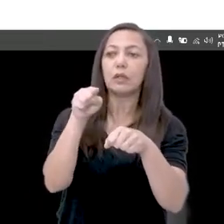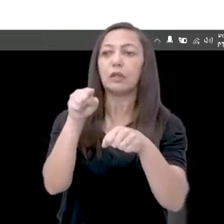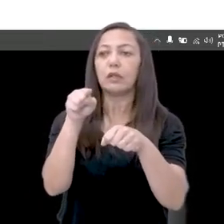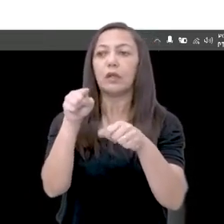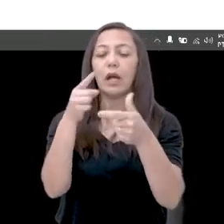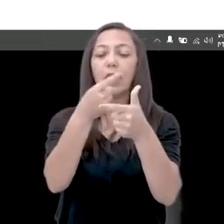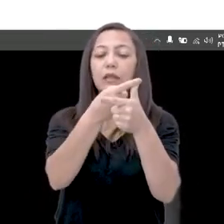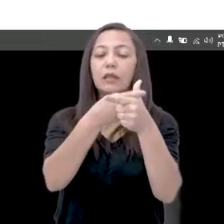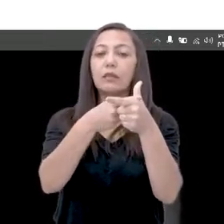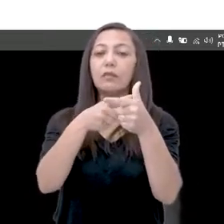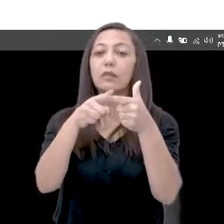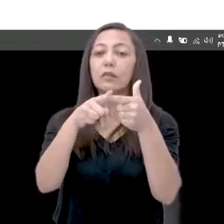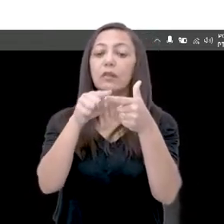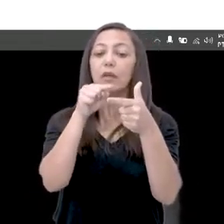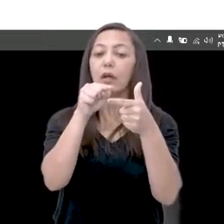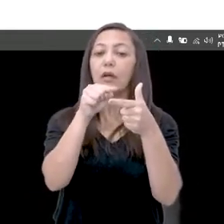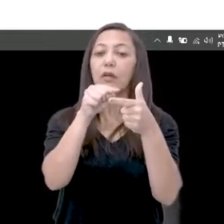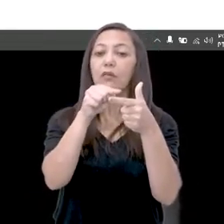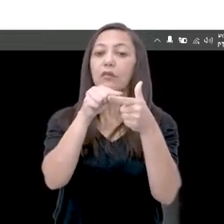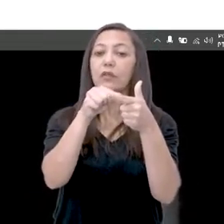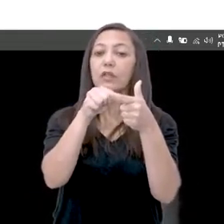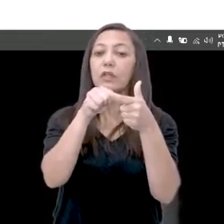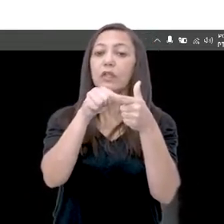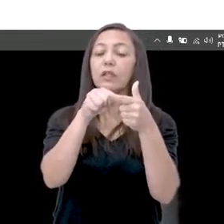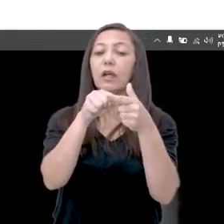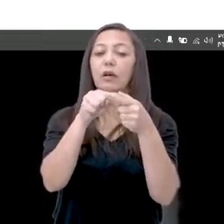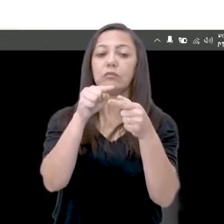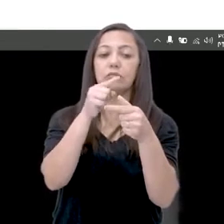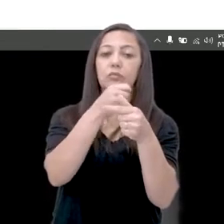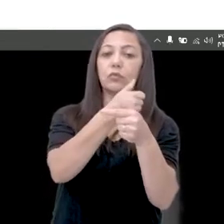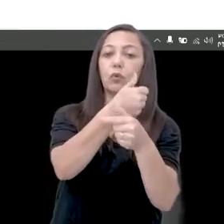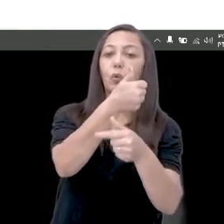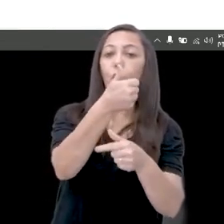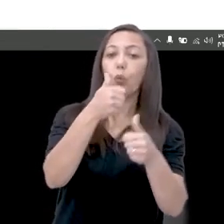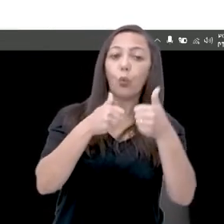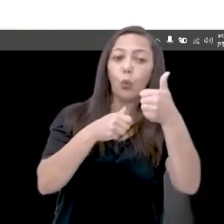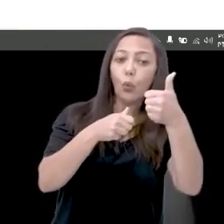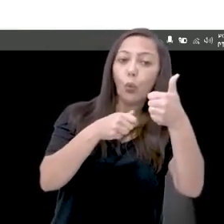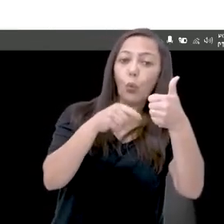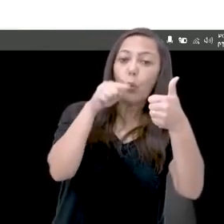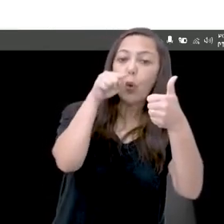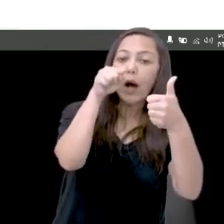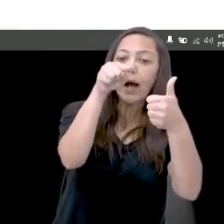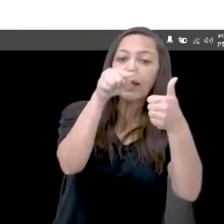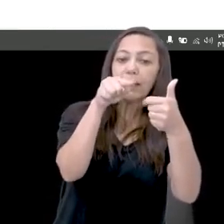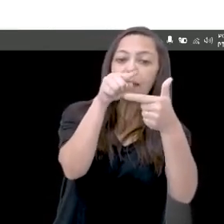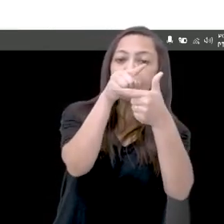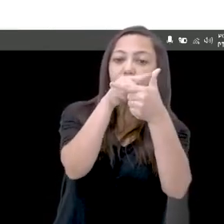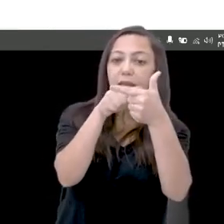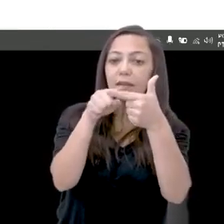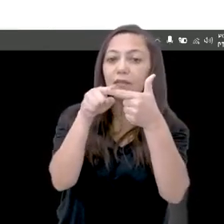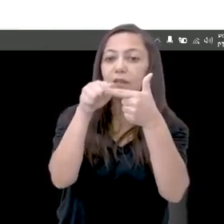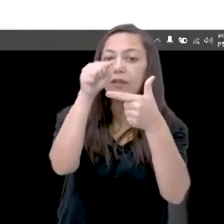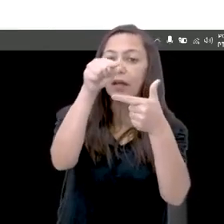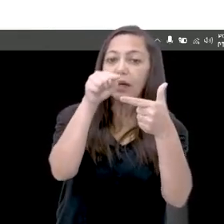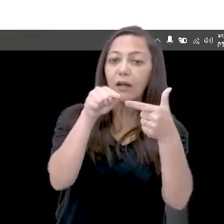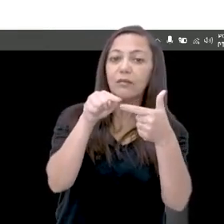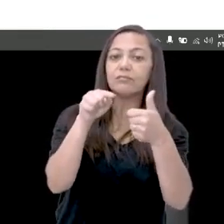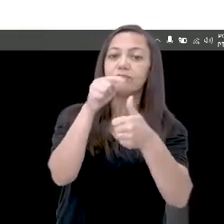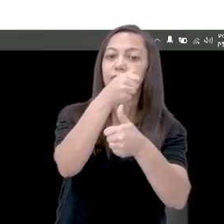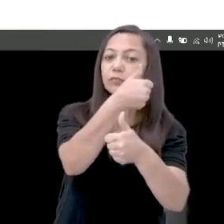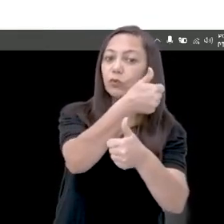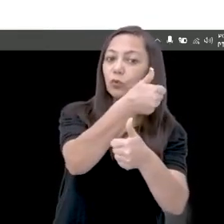porque o sinal da divisão fica entre 2 números, e no caso aqui, o número 1